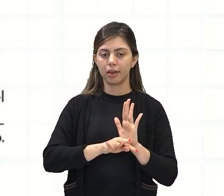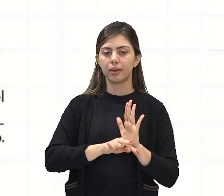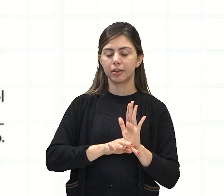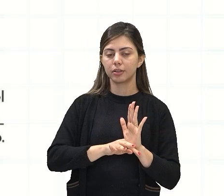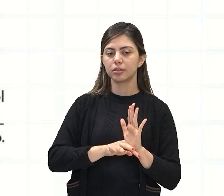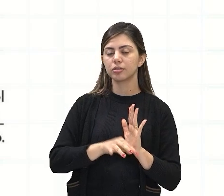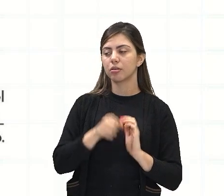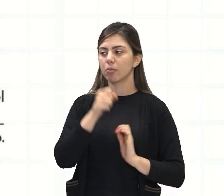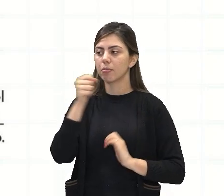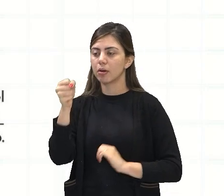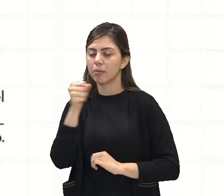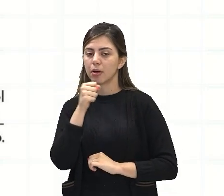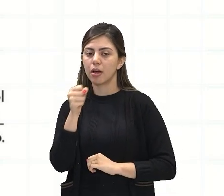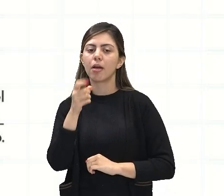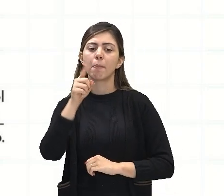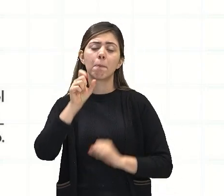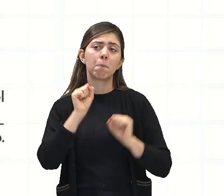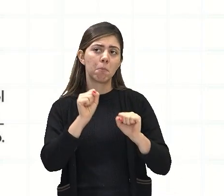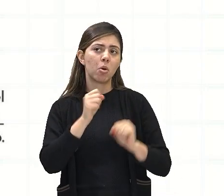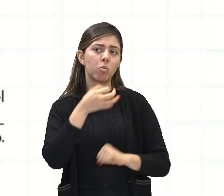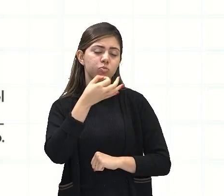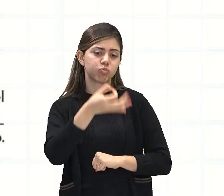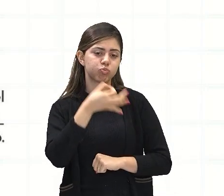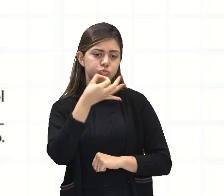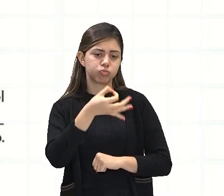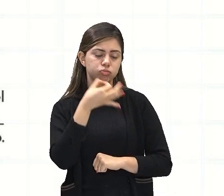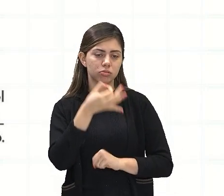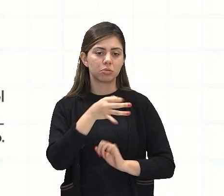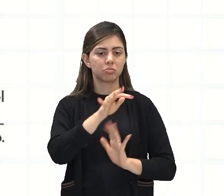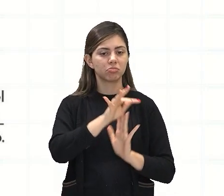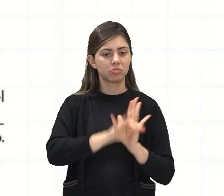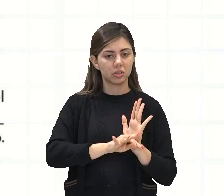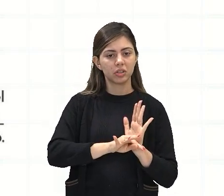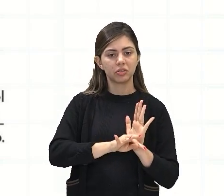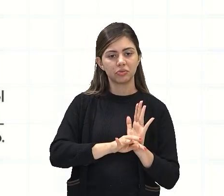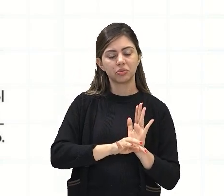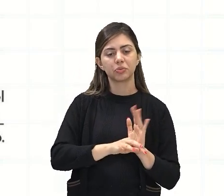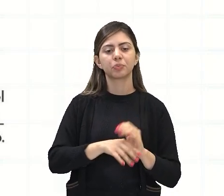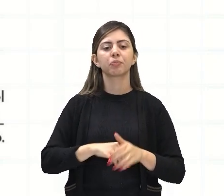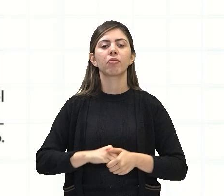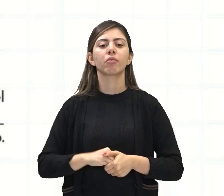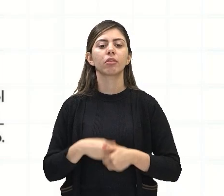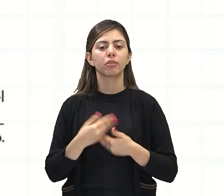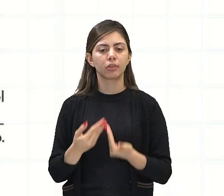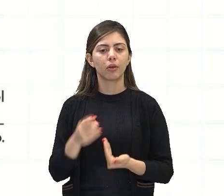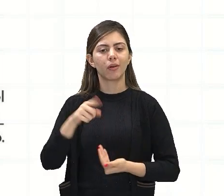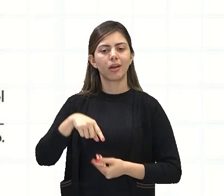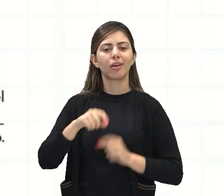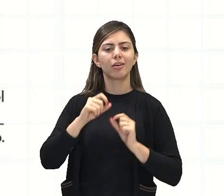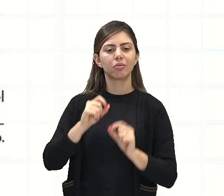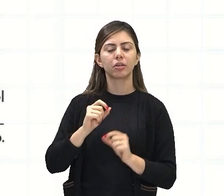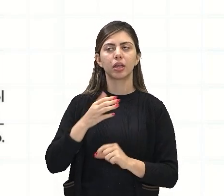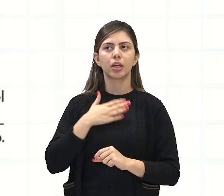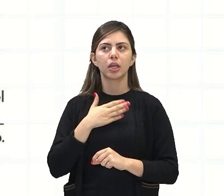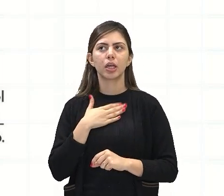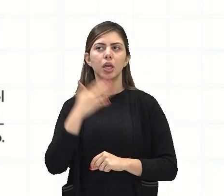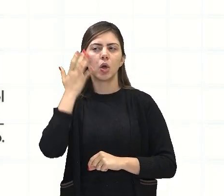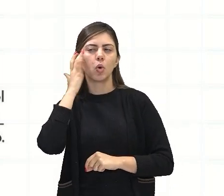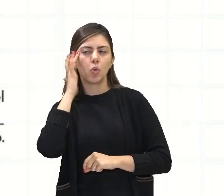de caráter opinativo. E aqui nós temos, então, a expressão de pontos de